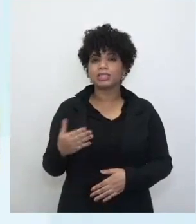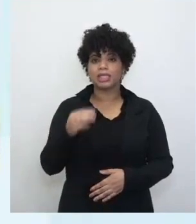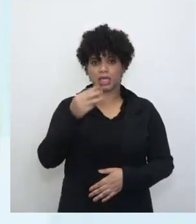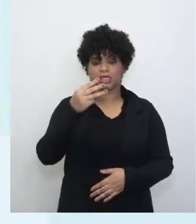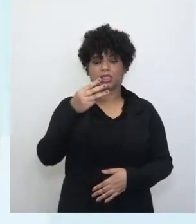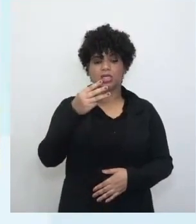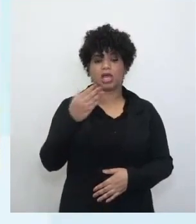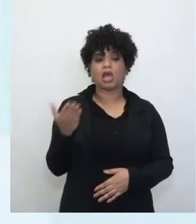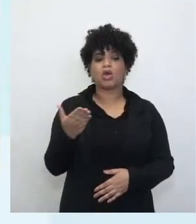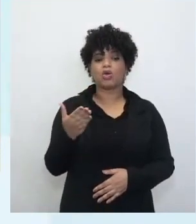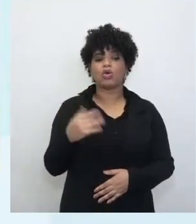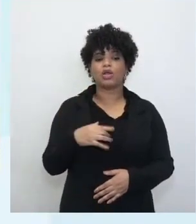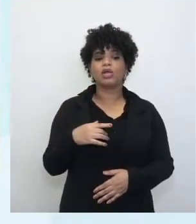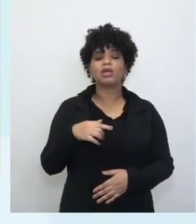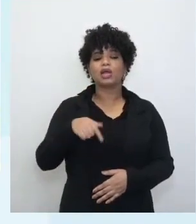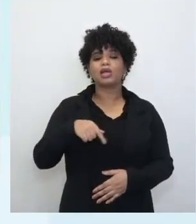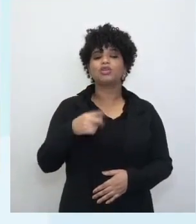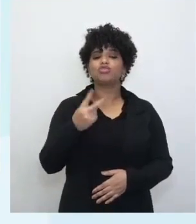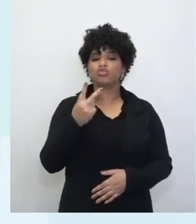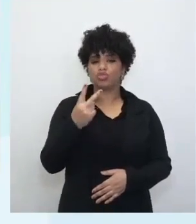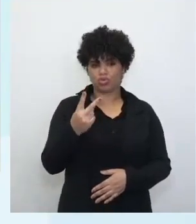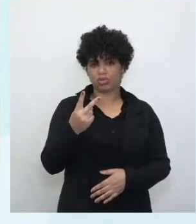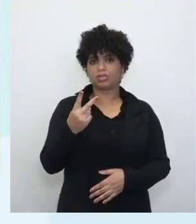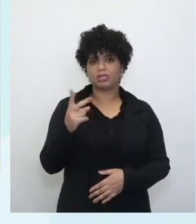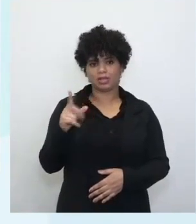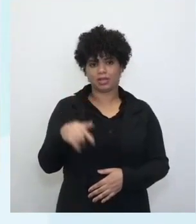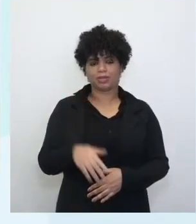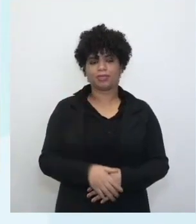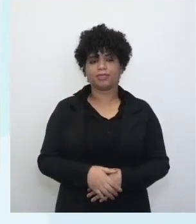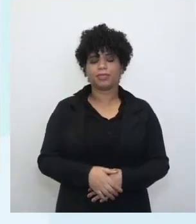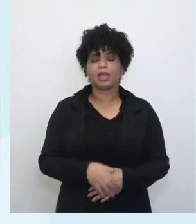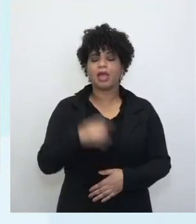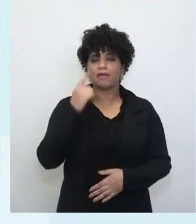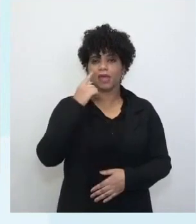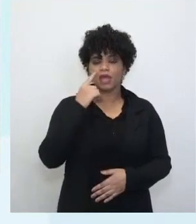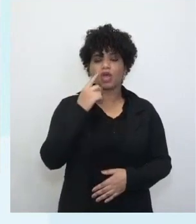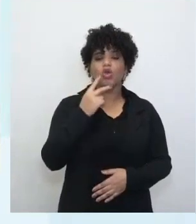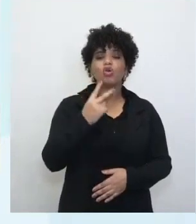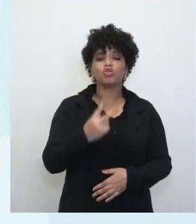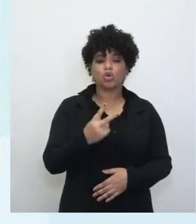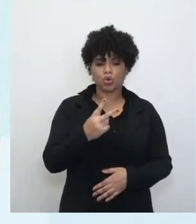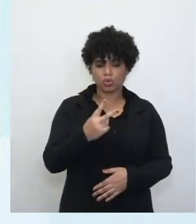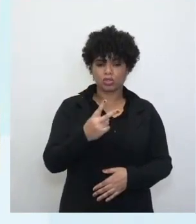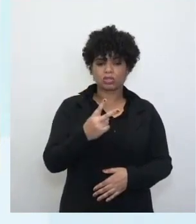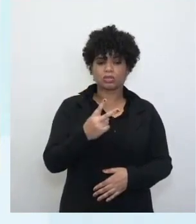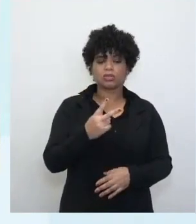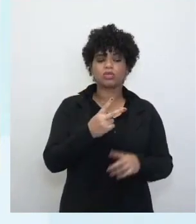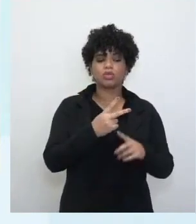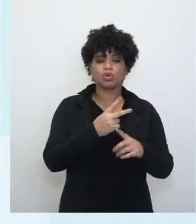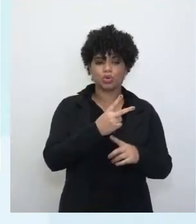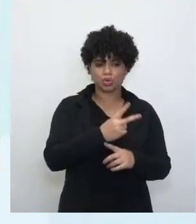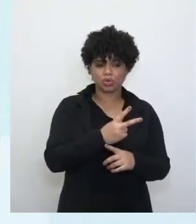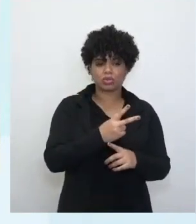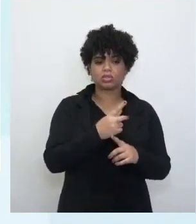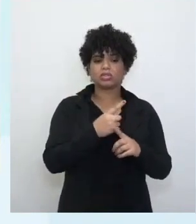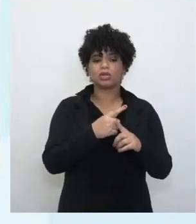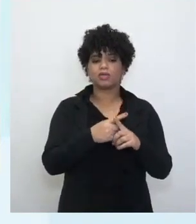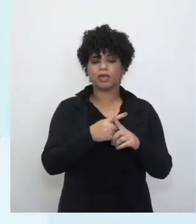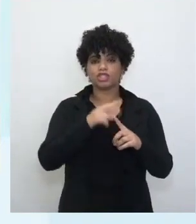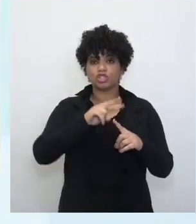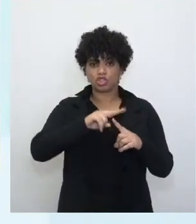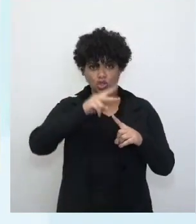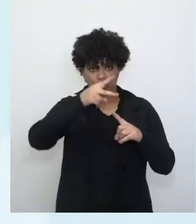3. Agora, esse aqui, o Q de x, vai ser grau 2. Então, esse 2 vai estar multiplicando o x², que é grau